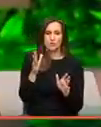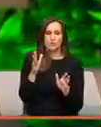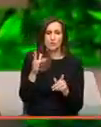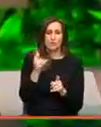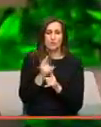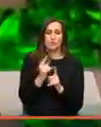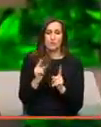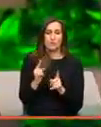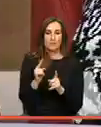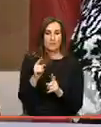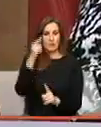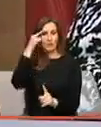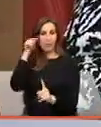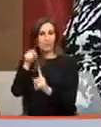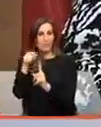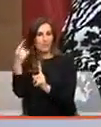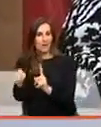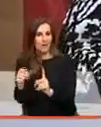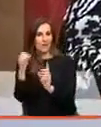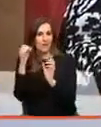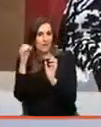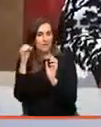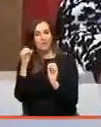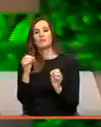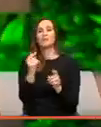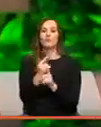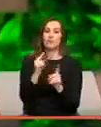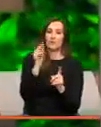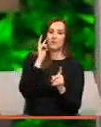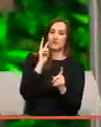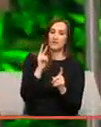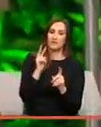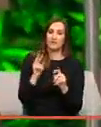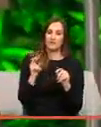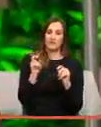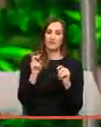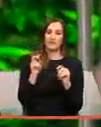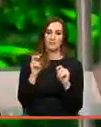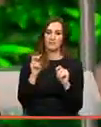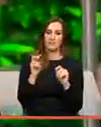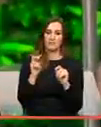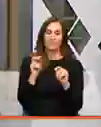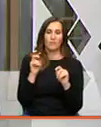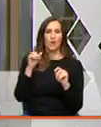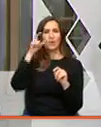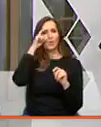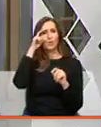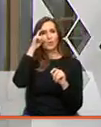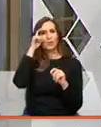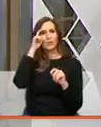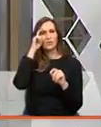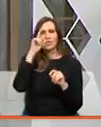isto é inofensivo nunca foi nunca foi tão bem vai jogar em que é bucha